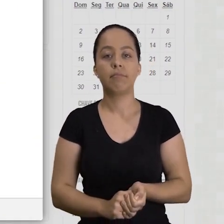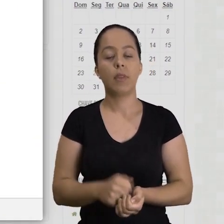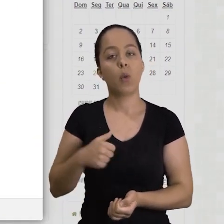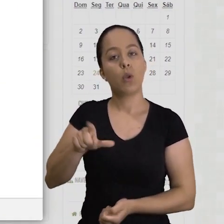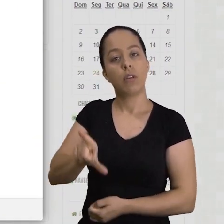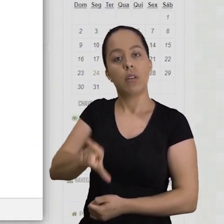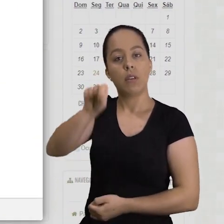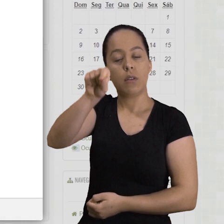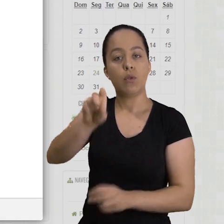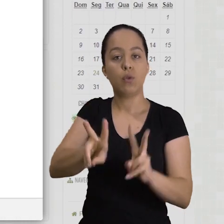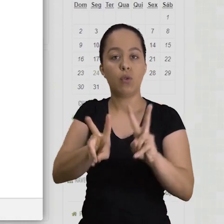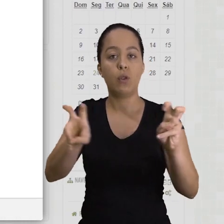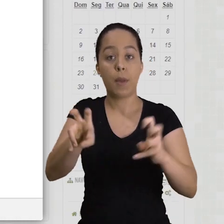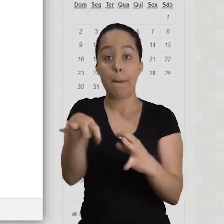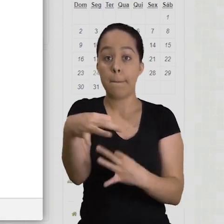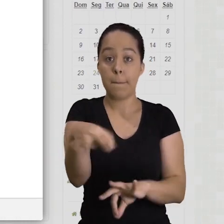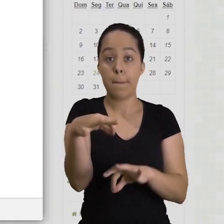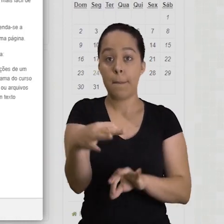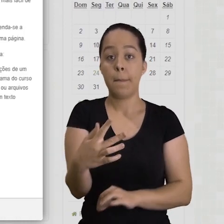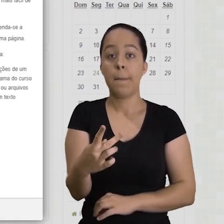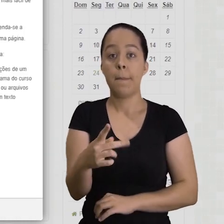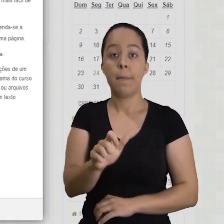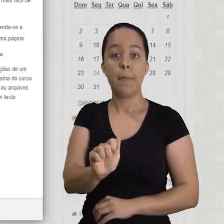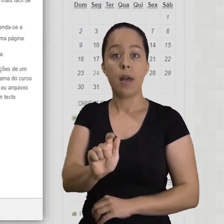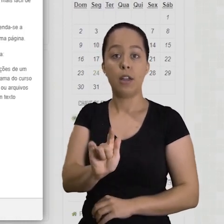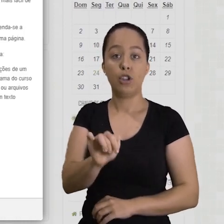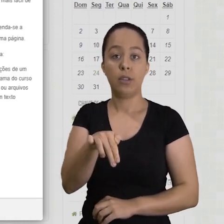Selecionar o recurso página.